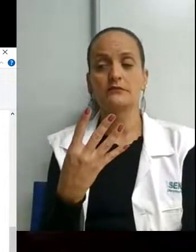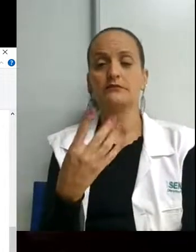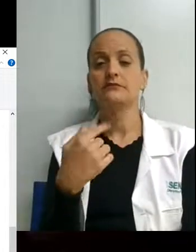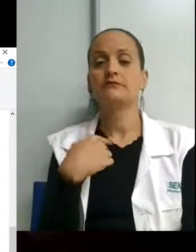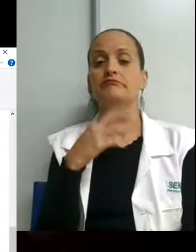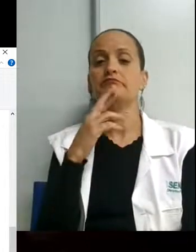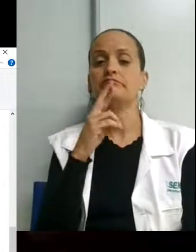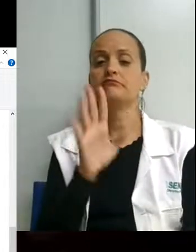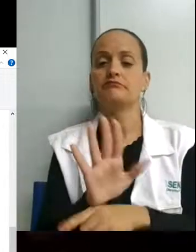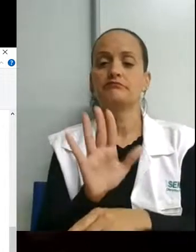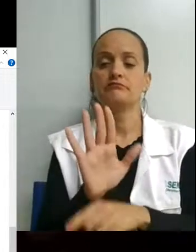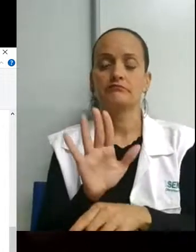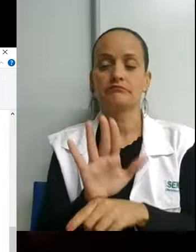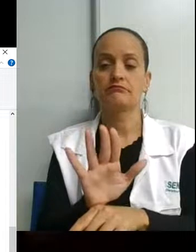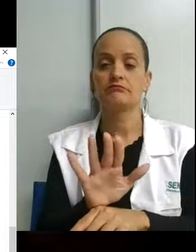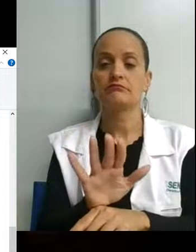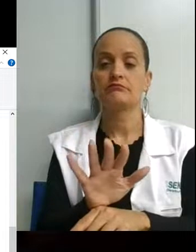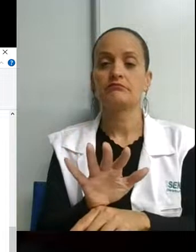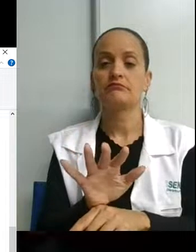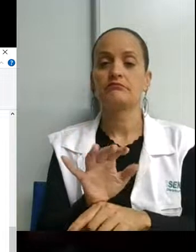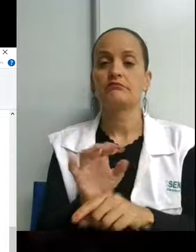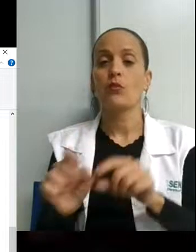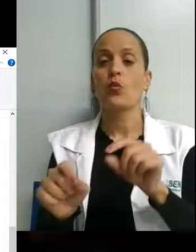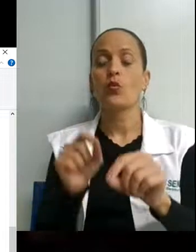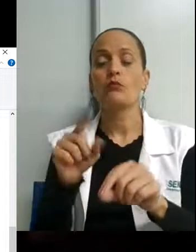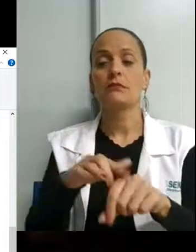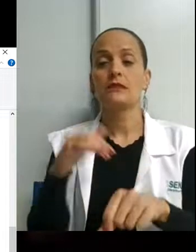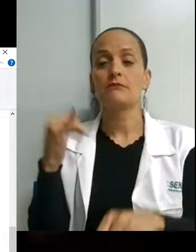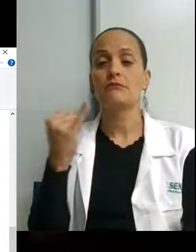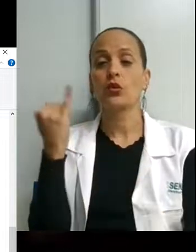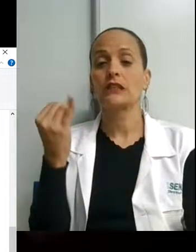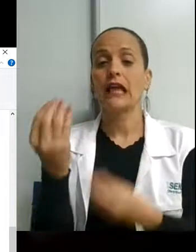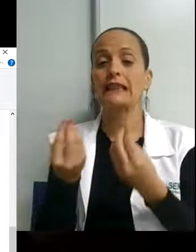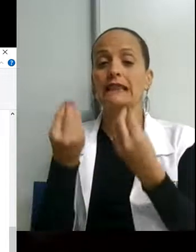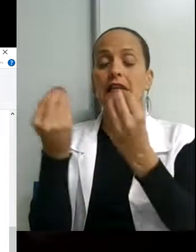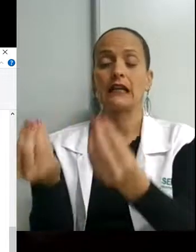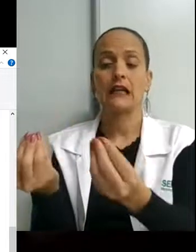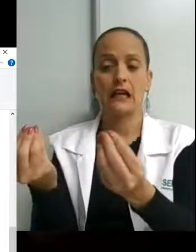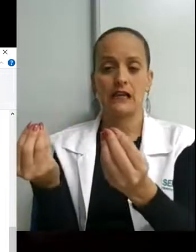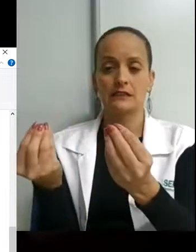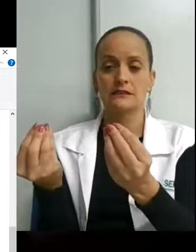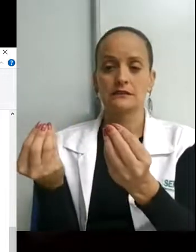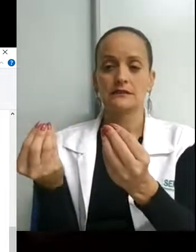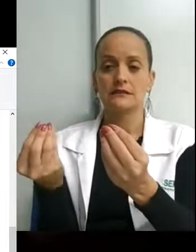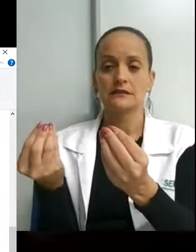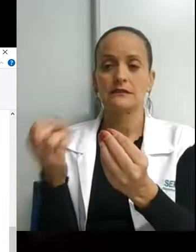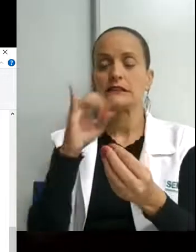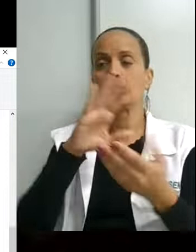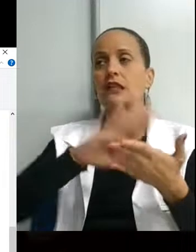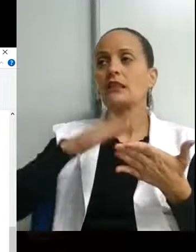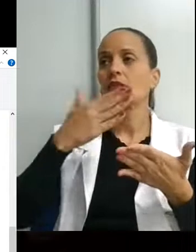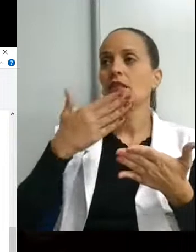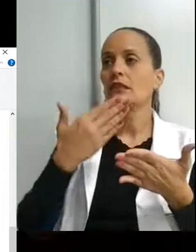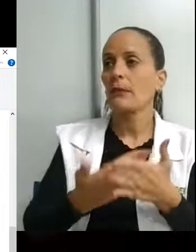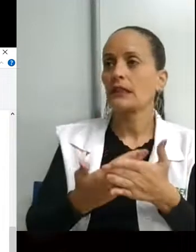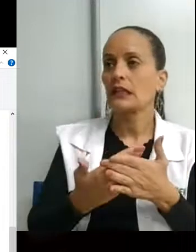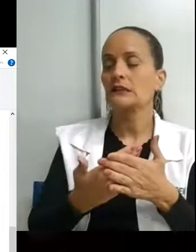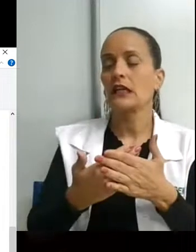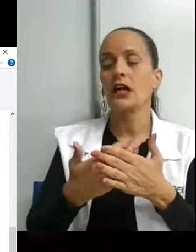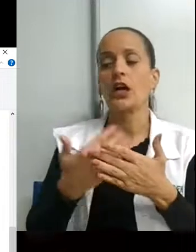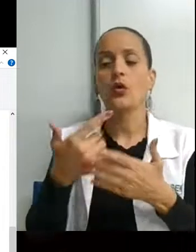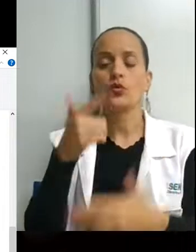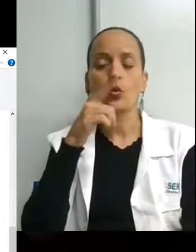recomendo? Dê prioridade para poder entregar, certo? A questão da interpretação, né, do que aconteceu aqui, da